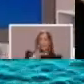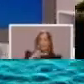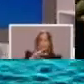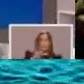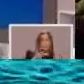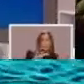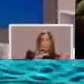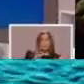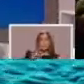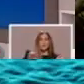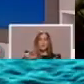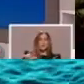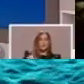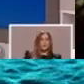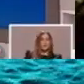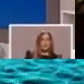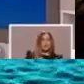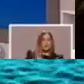mais?